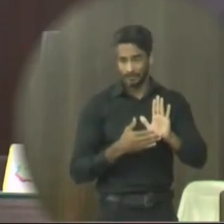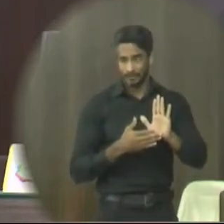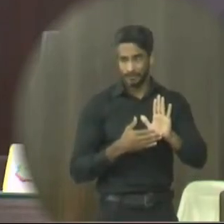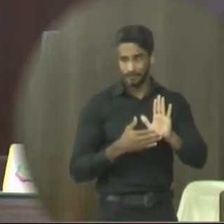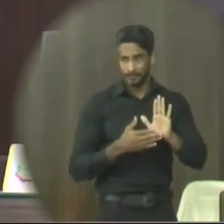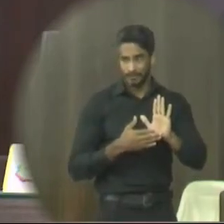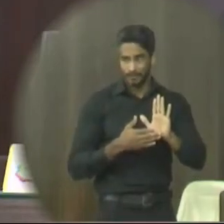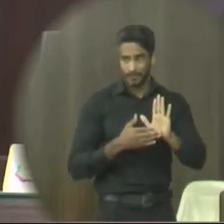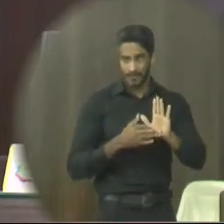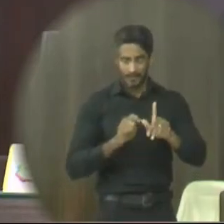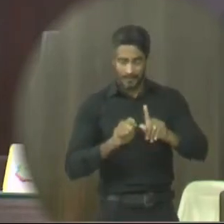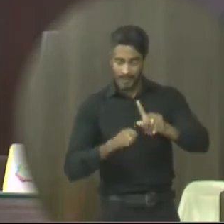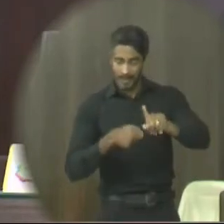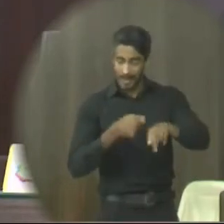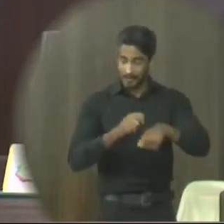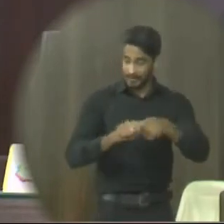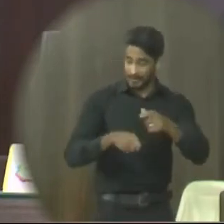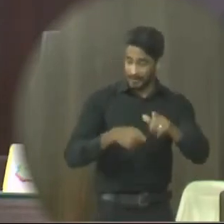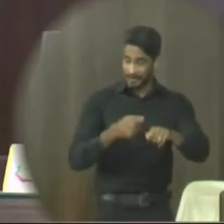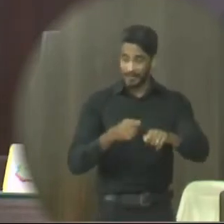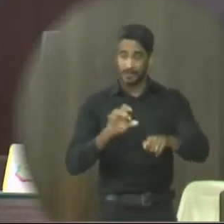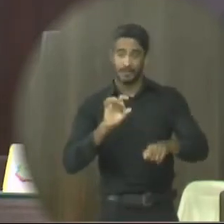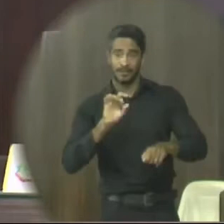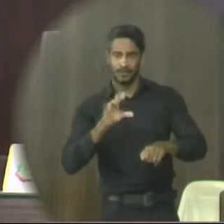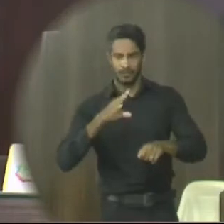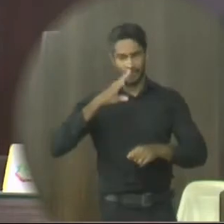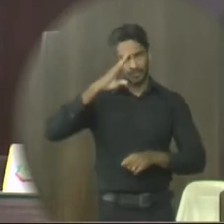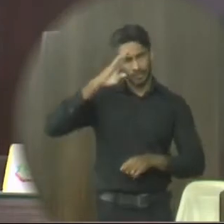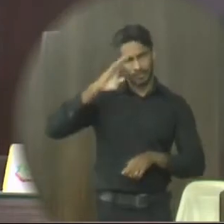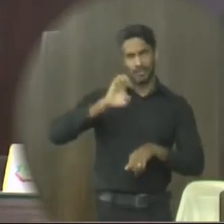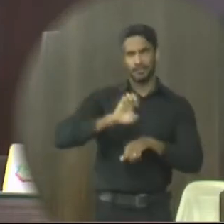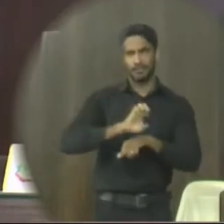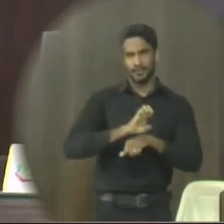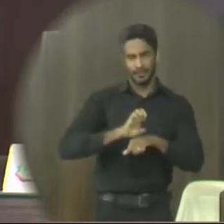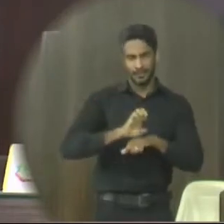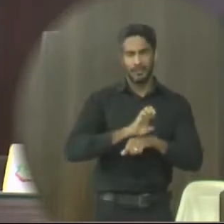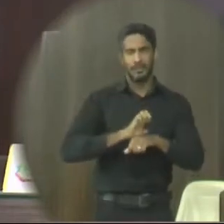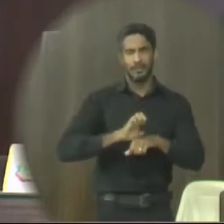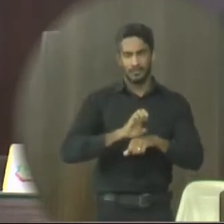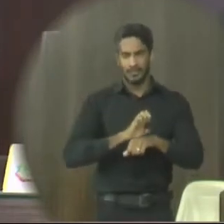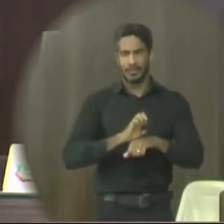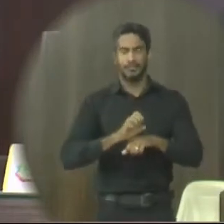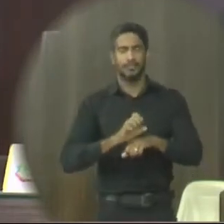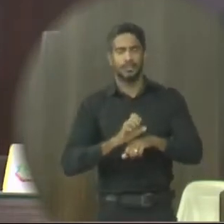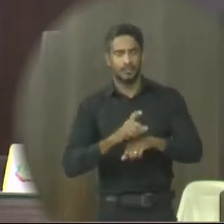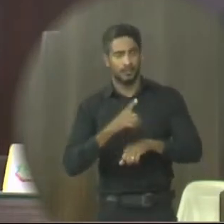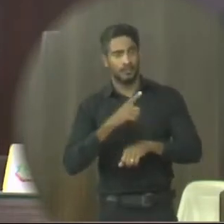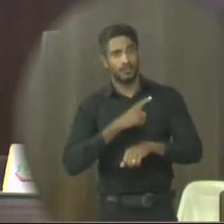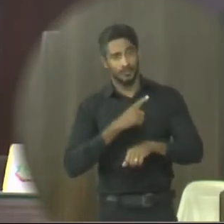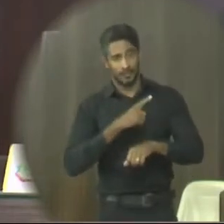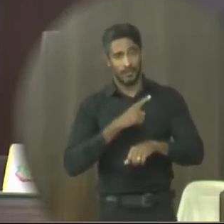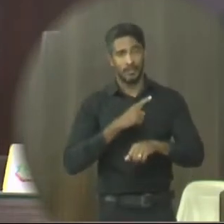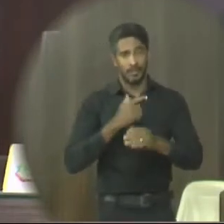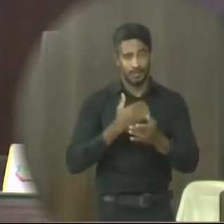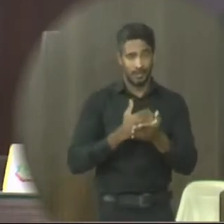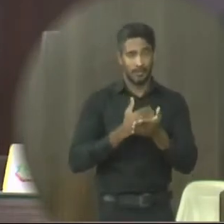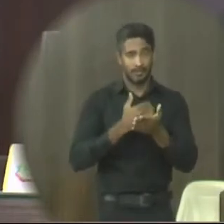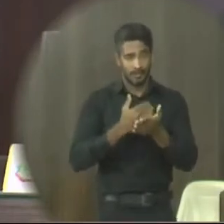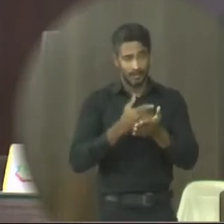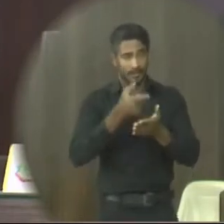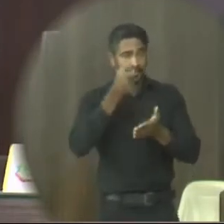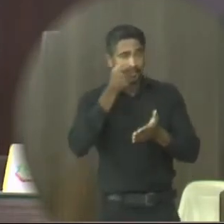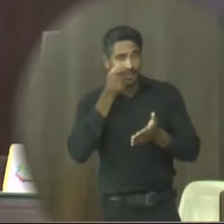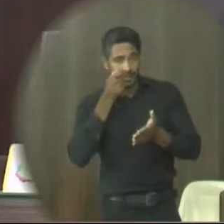estritamente administrativo, eis que somente o senhor chefe do Poder Executivo assiste à iniciativa de leis que crie,